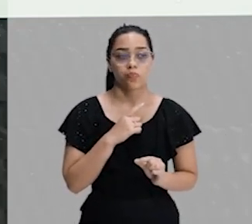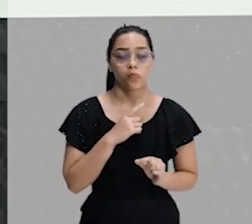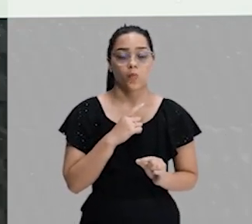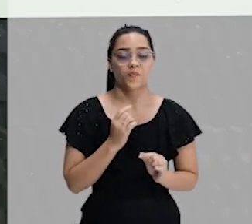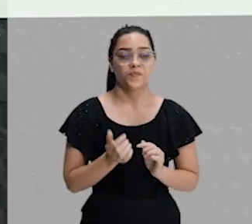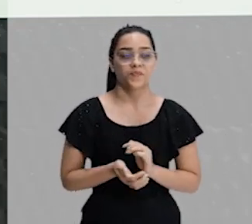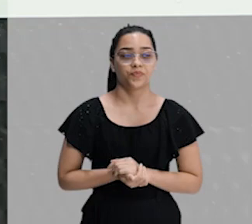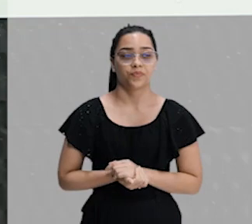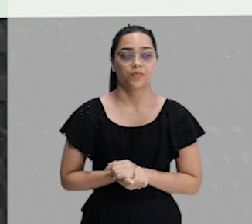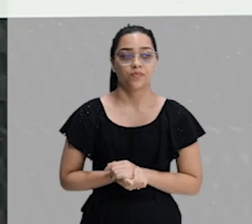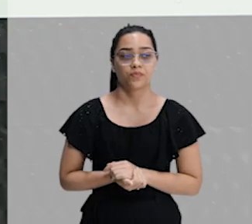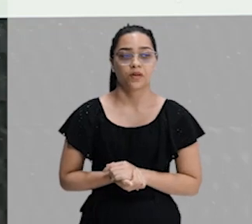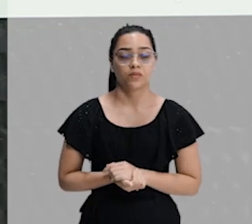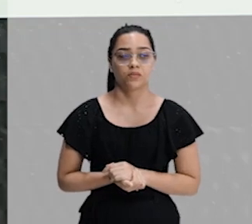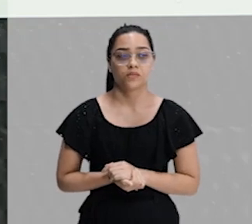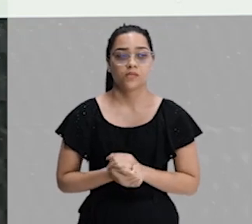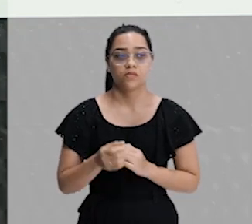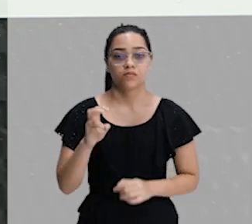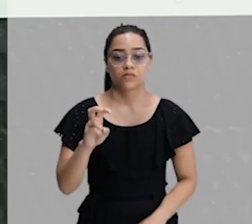de